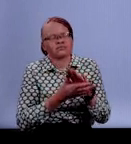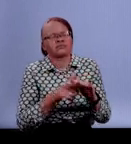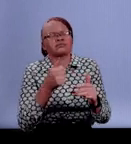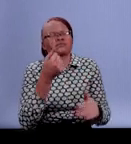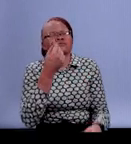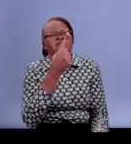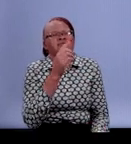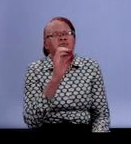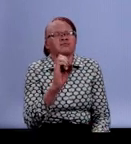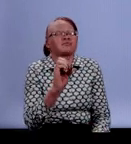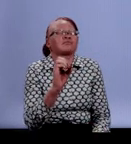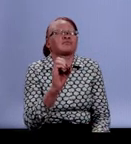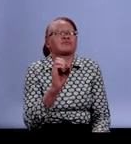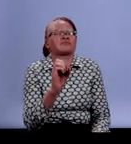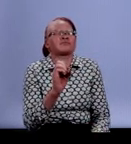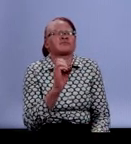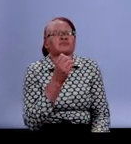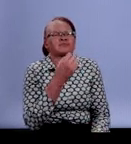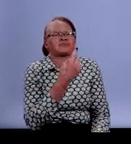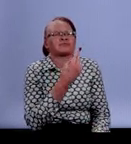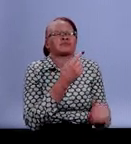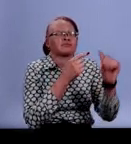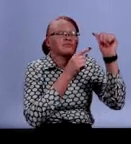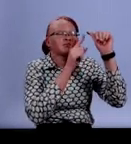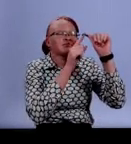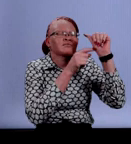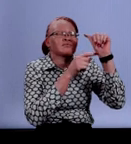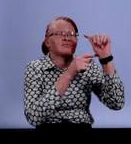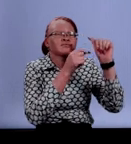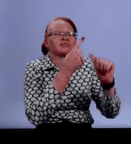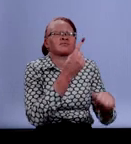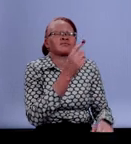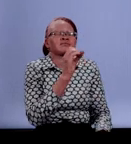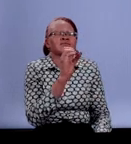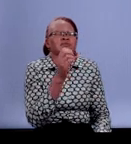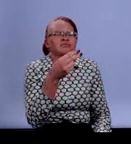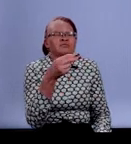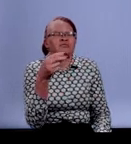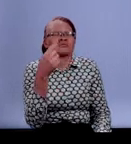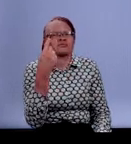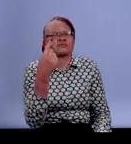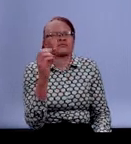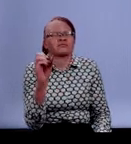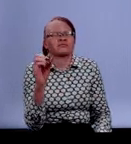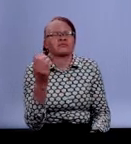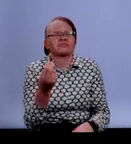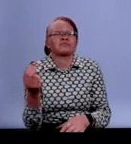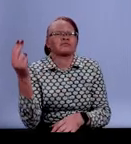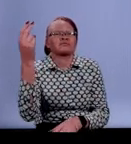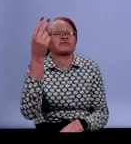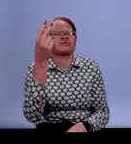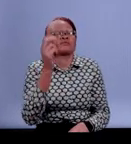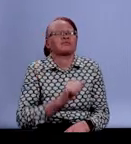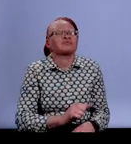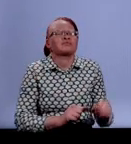de base 10 a linha a 100 é igual a 10 elevado a 23 é